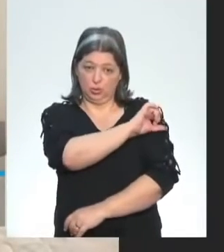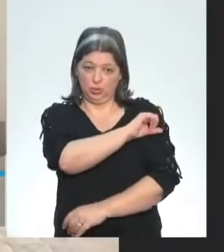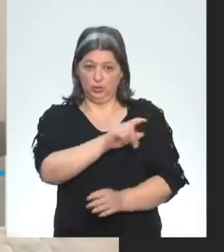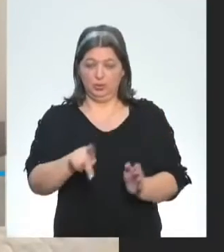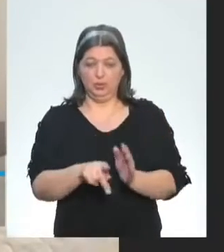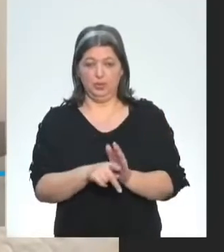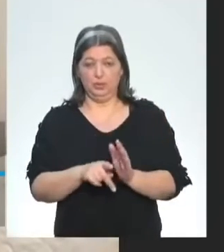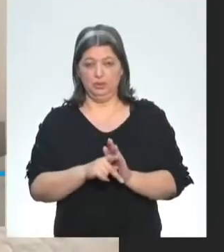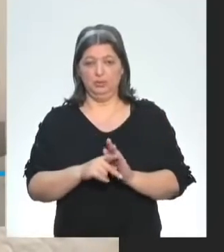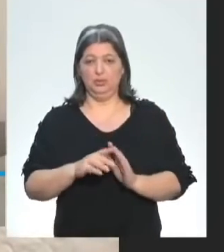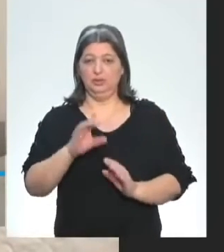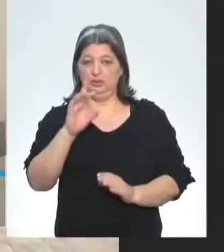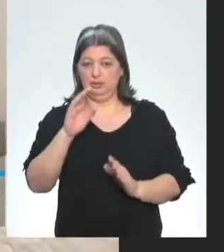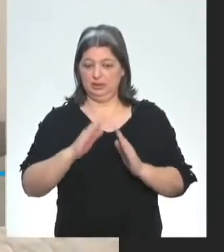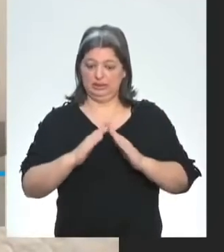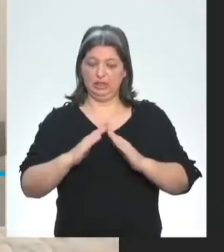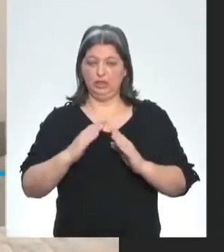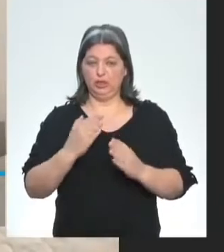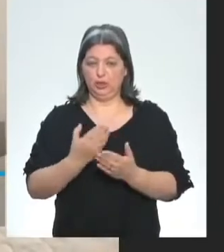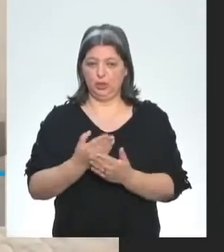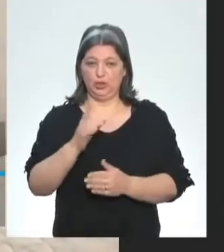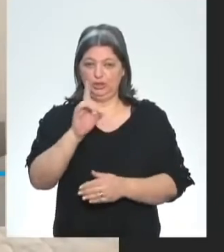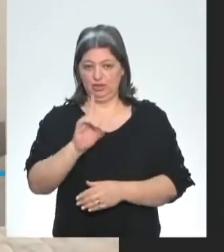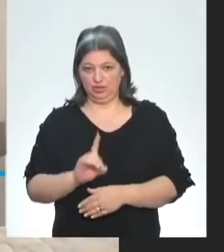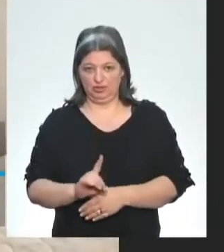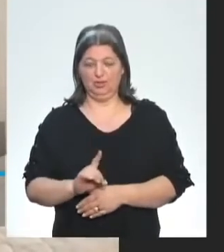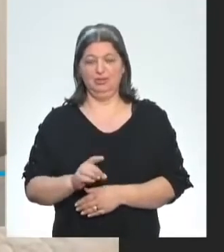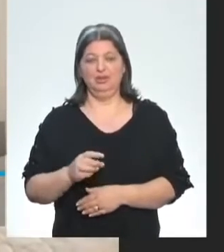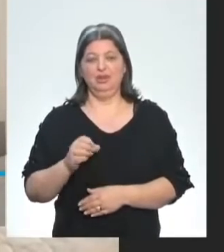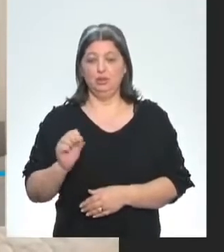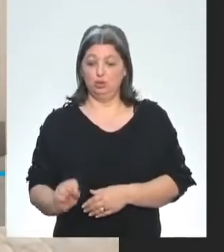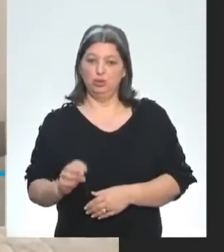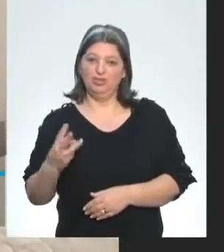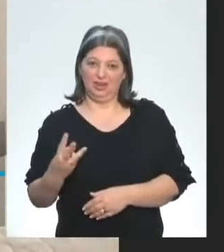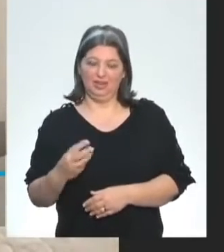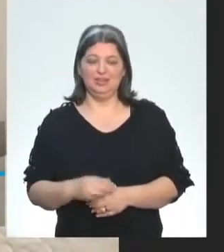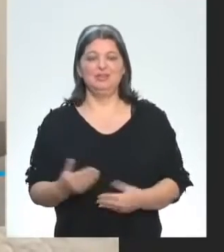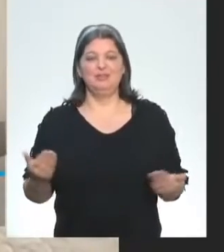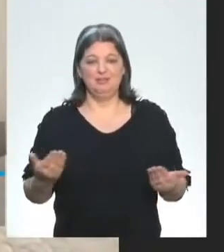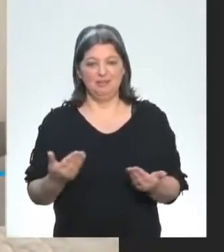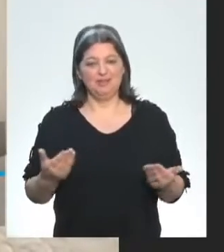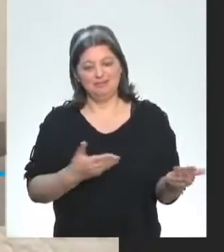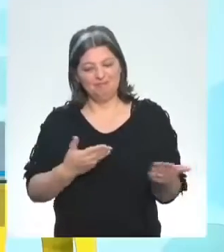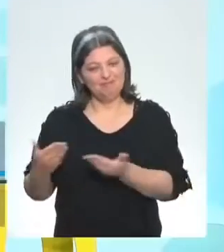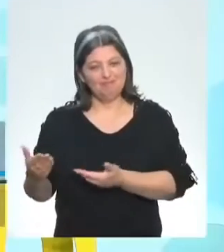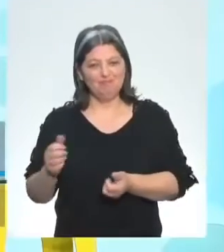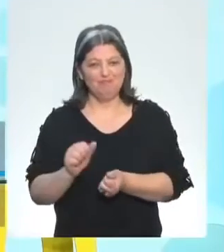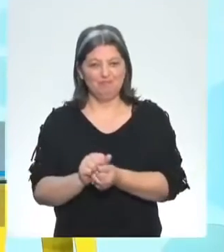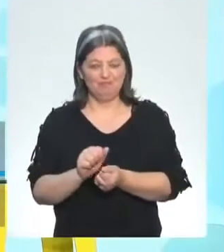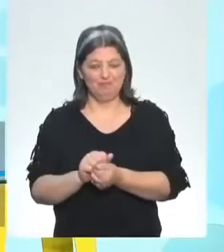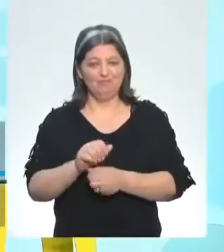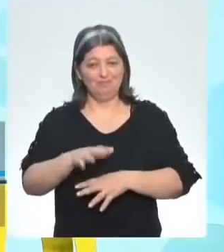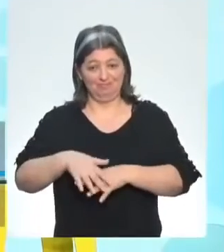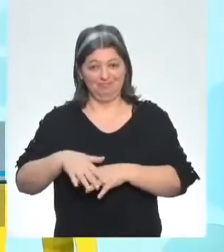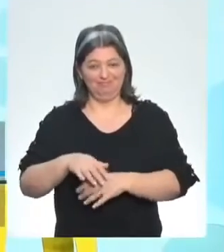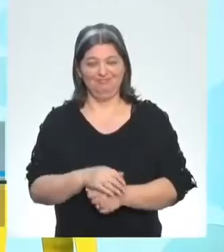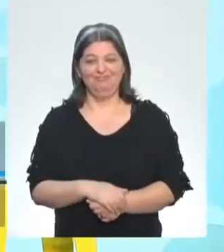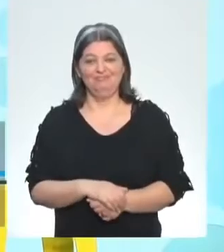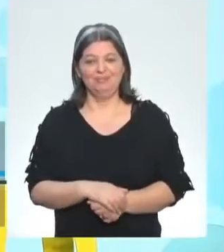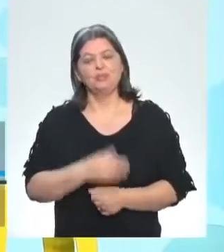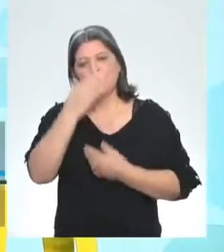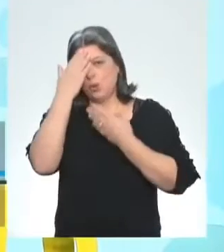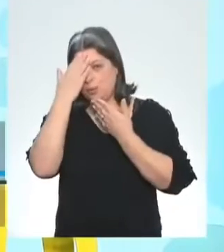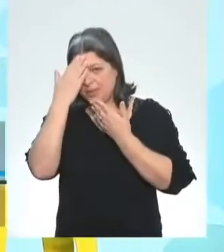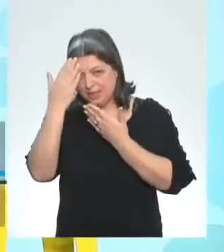Sul 3. E hoje vou moderar uma aula de matemática juntinho com vocês. Obrigada, Vitor, por você ter